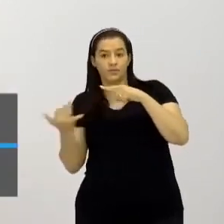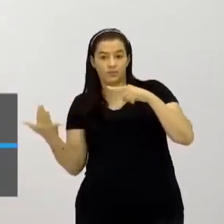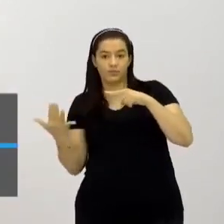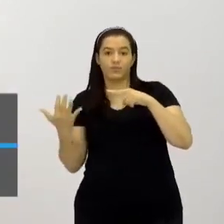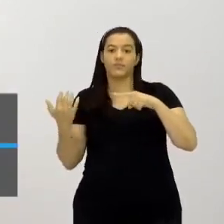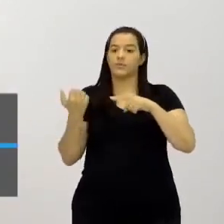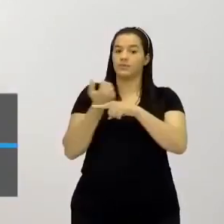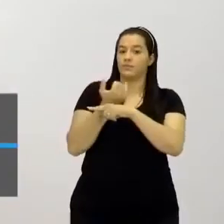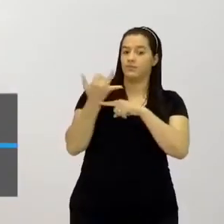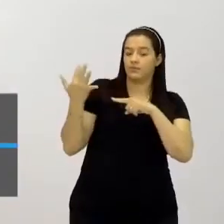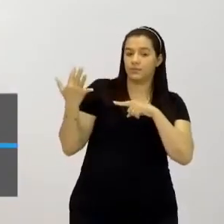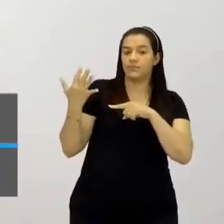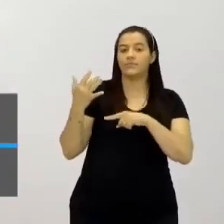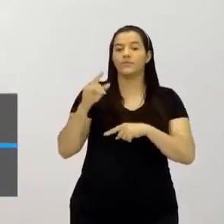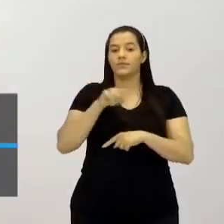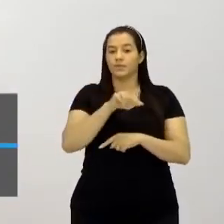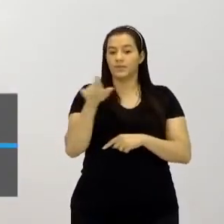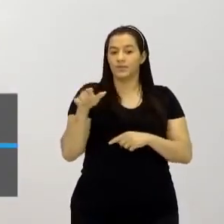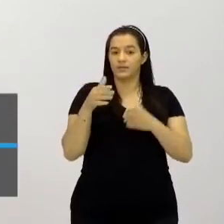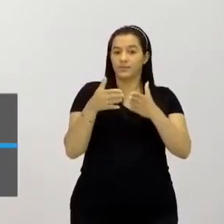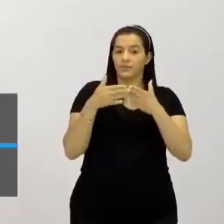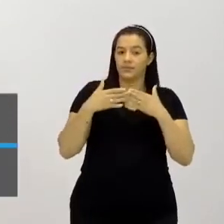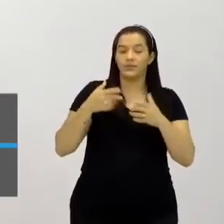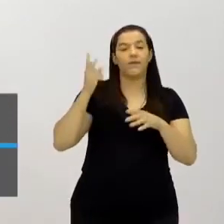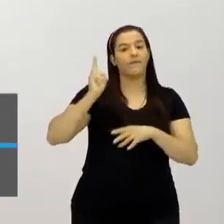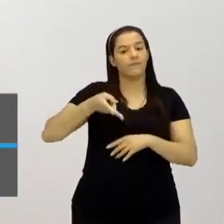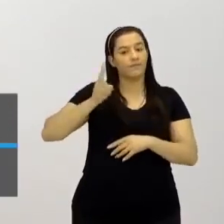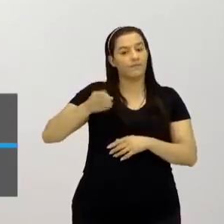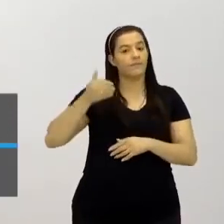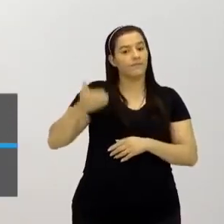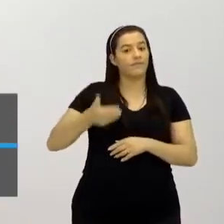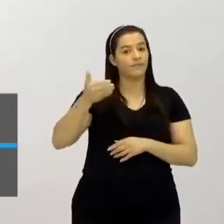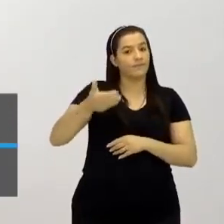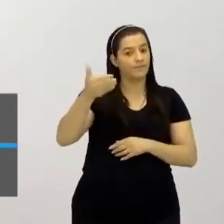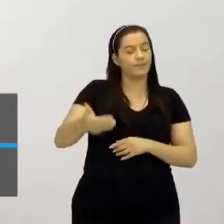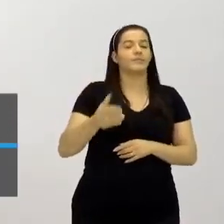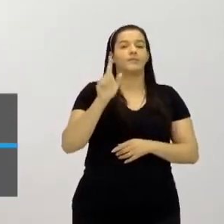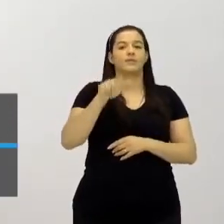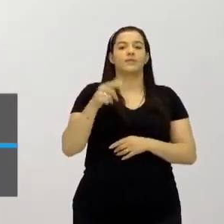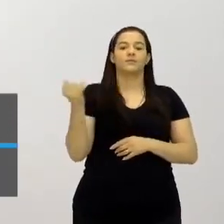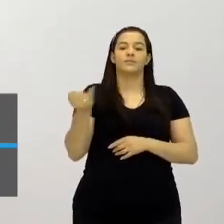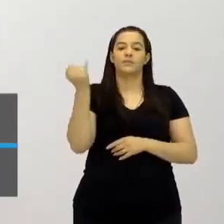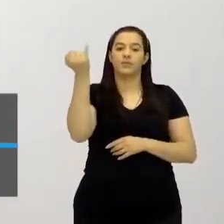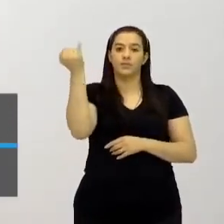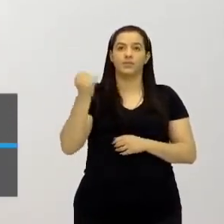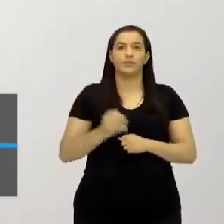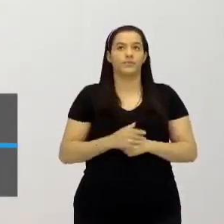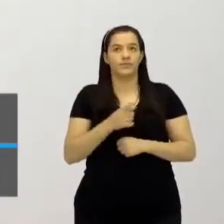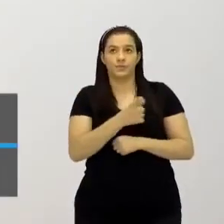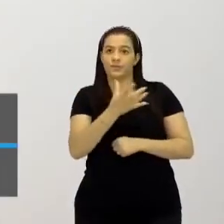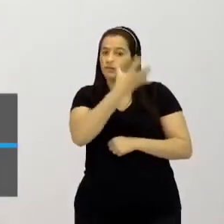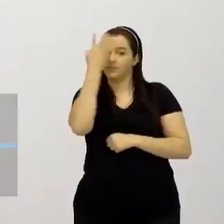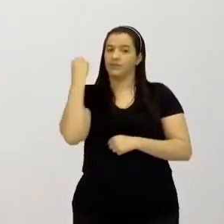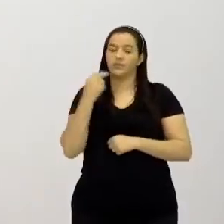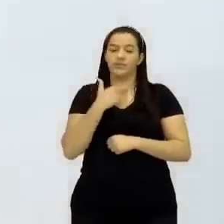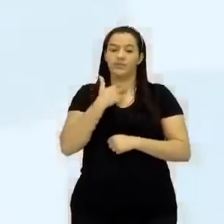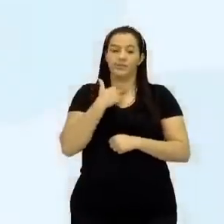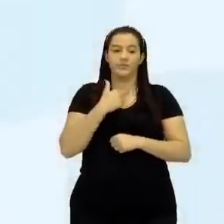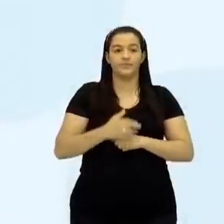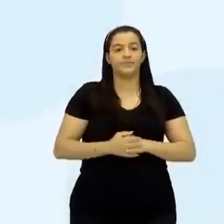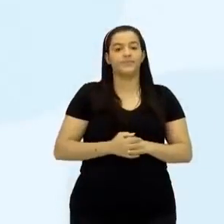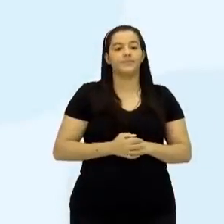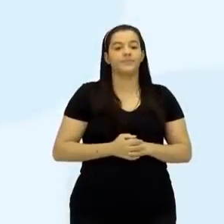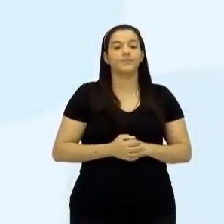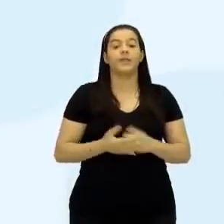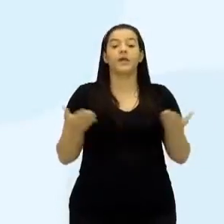de cima você multiplica. E olha que eu repeti isso para você várias vezes, porque é importante. Anota aí, não esquece. Olha lá. Então o